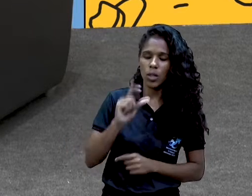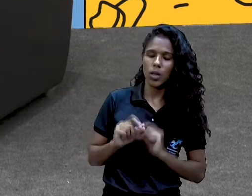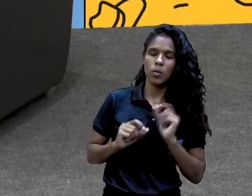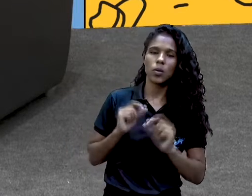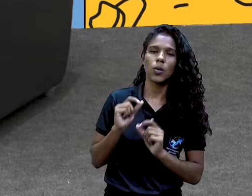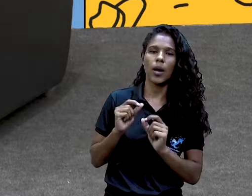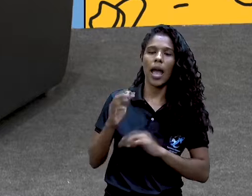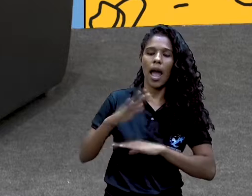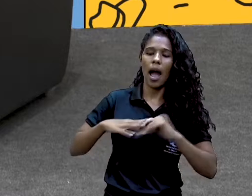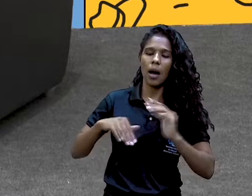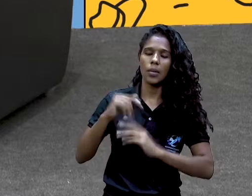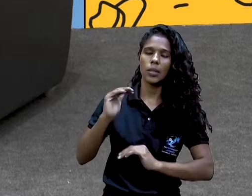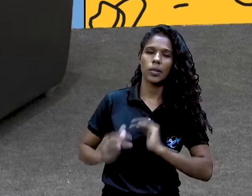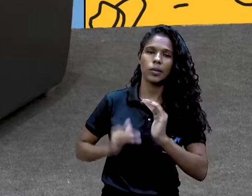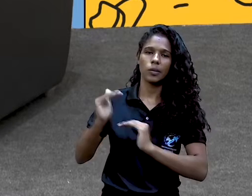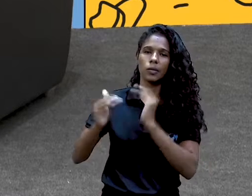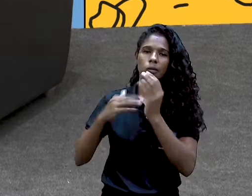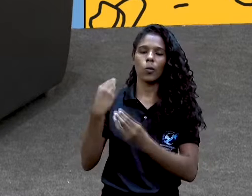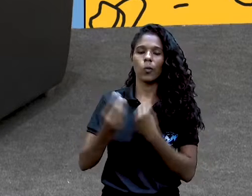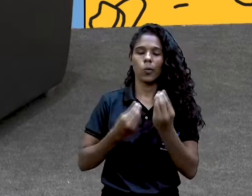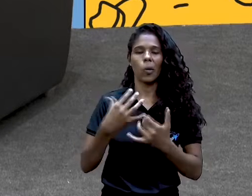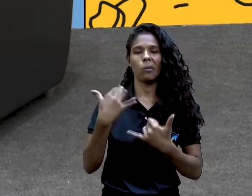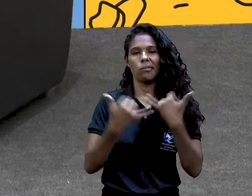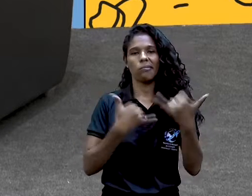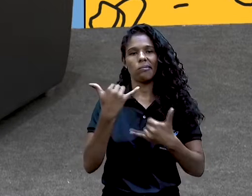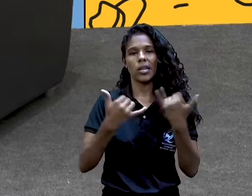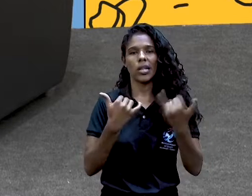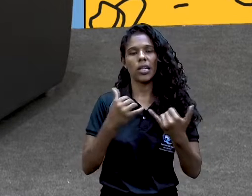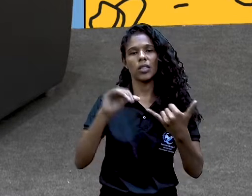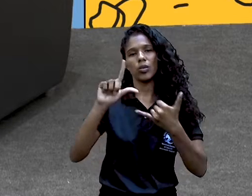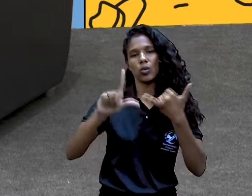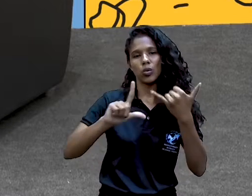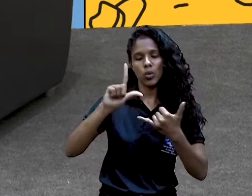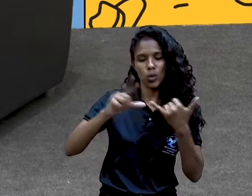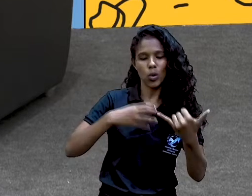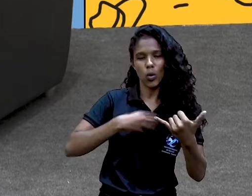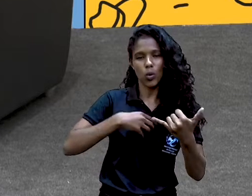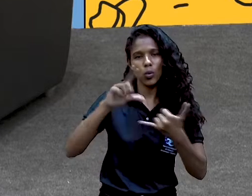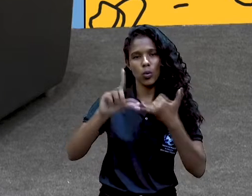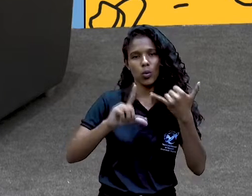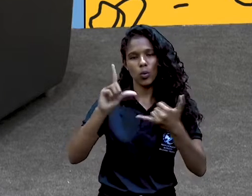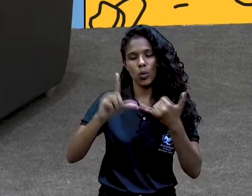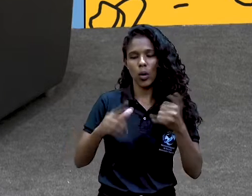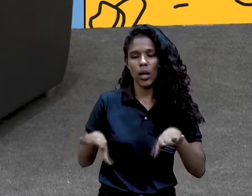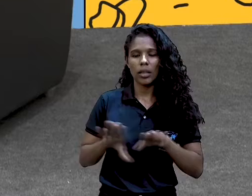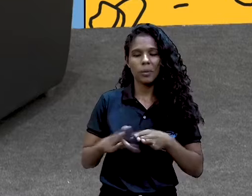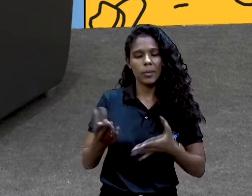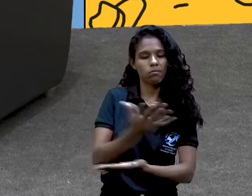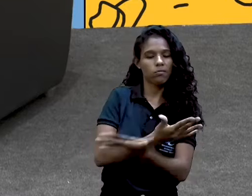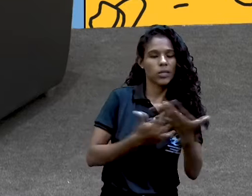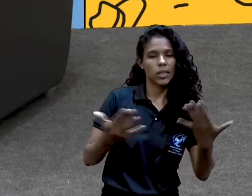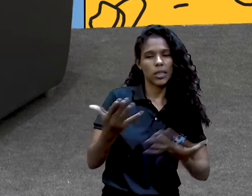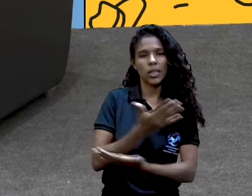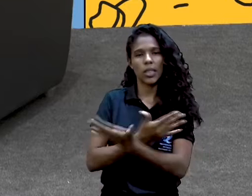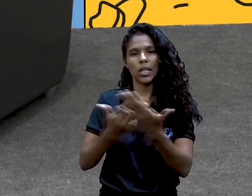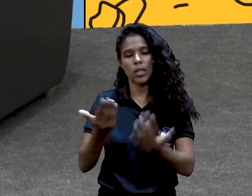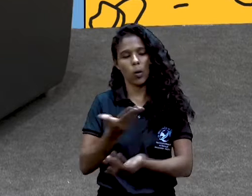mesmo fazendo coisas que a escola, né, propõe a gente fazer uma ação, seja com outro coleguinha, com